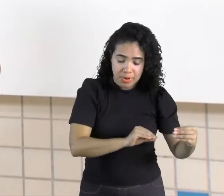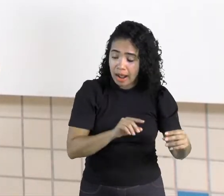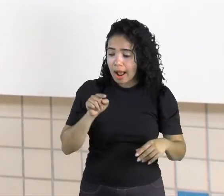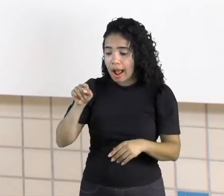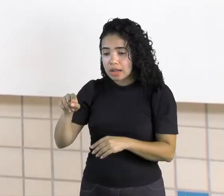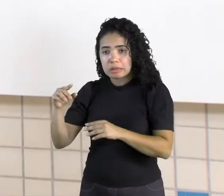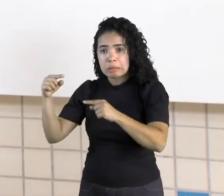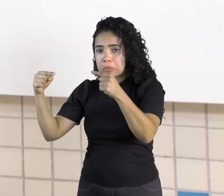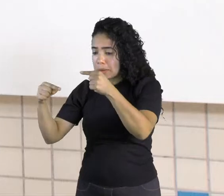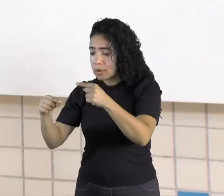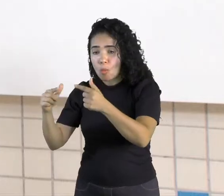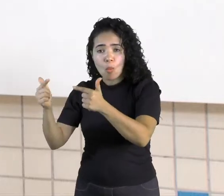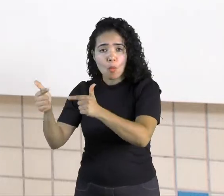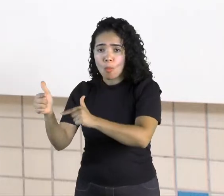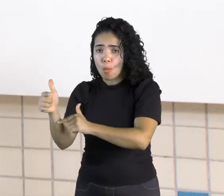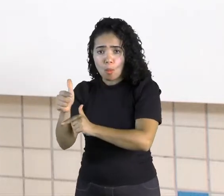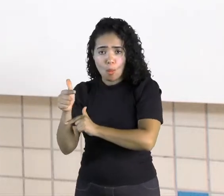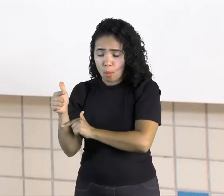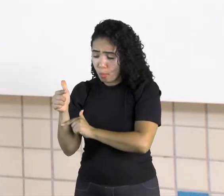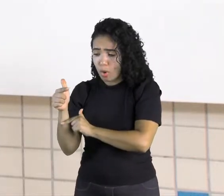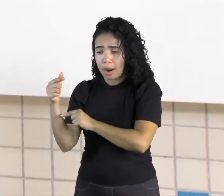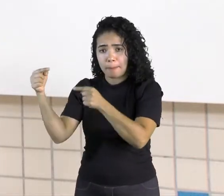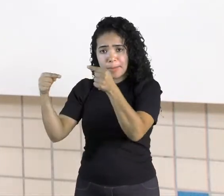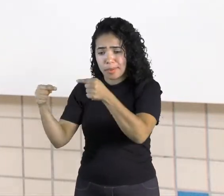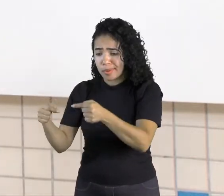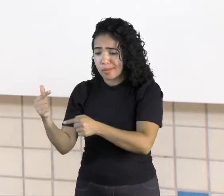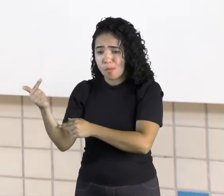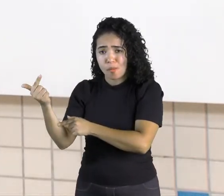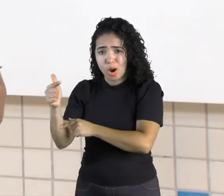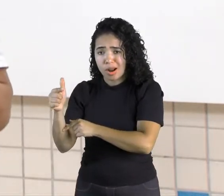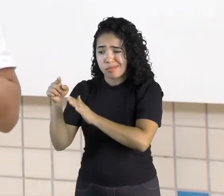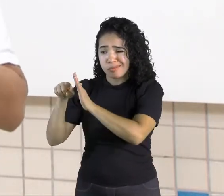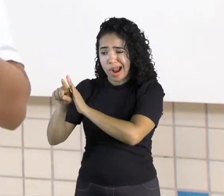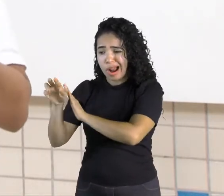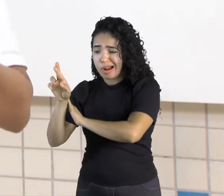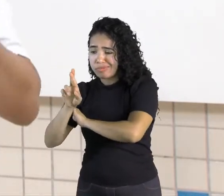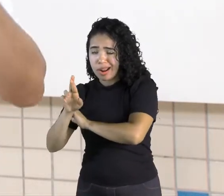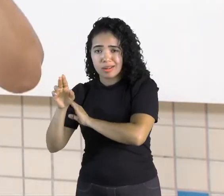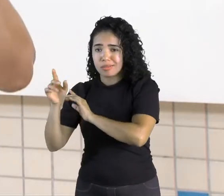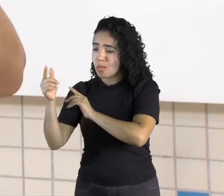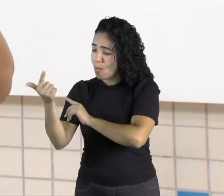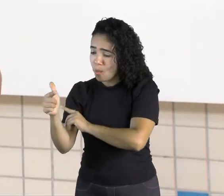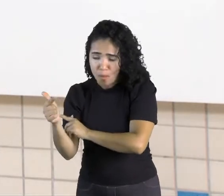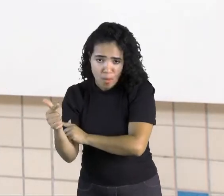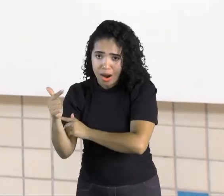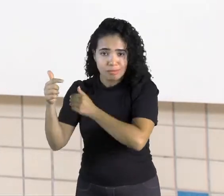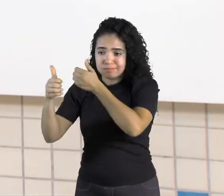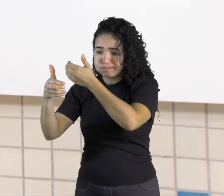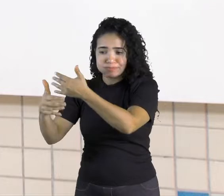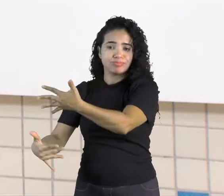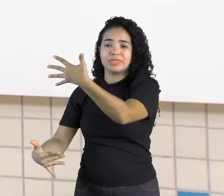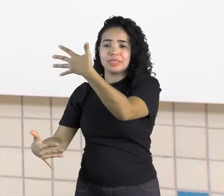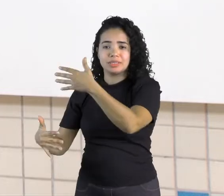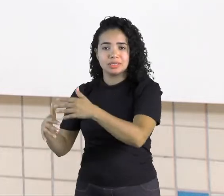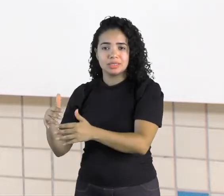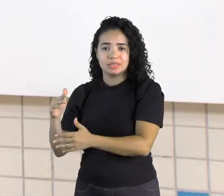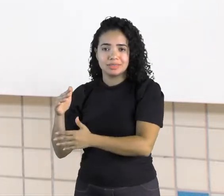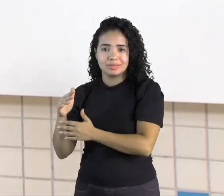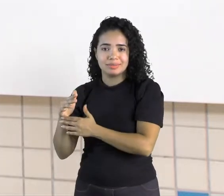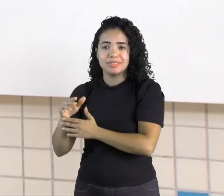em casa, a diferença do direto e indireto é isso. Discurso